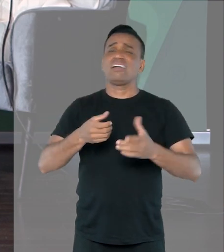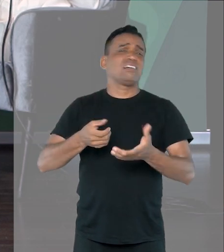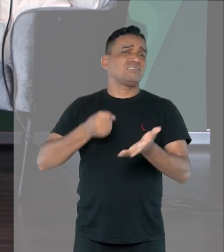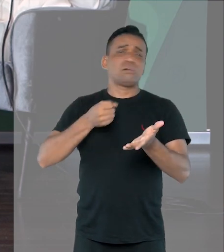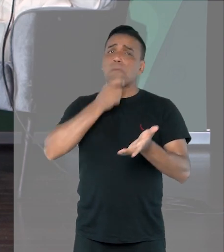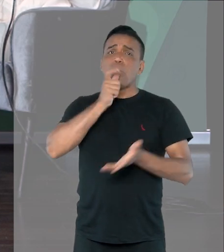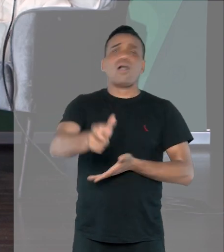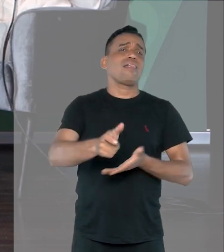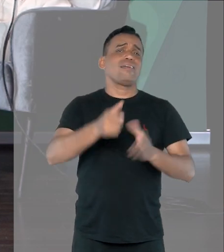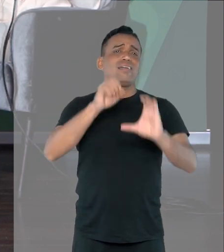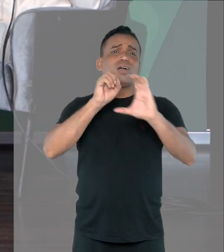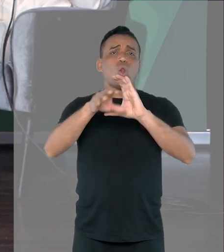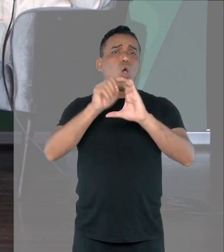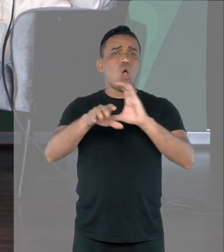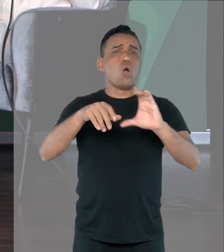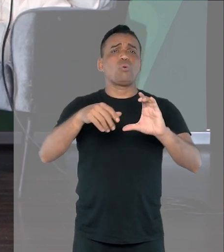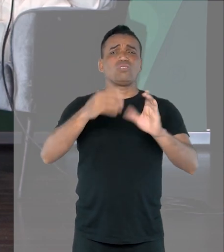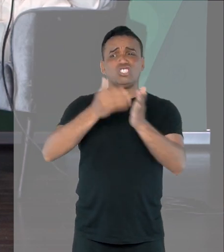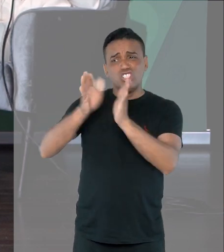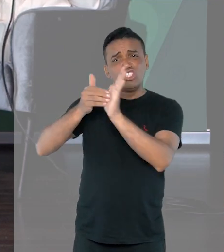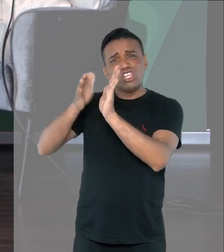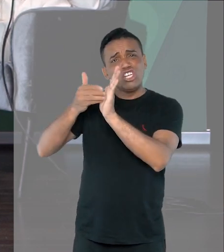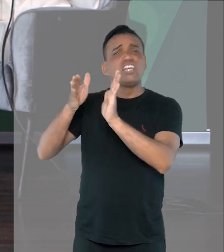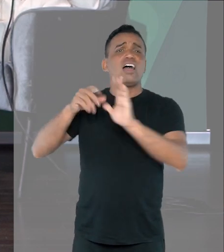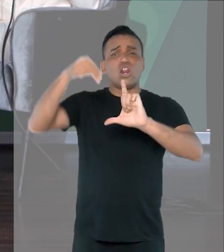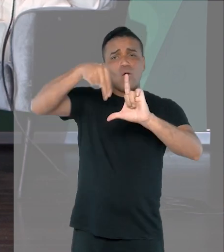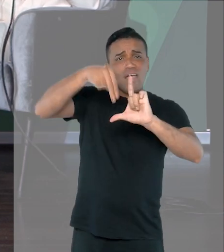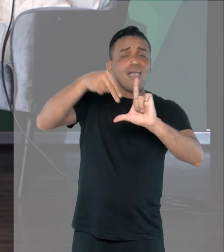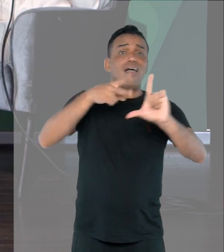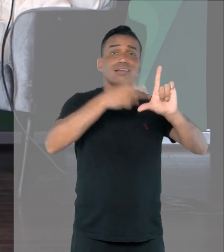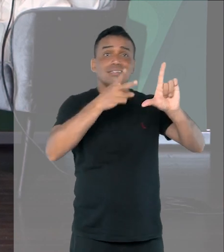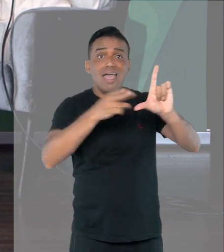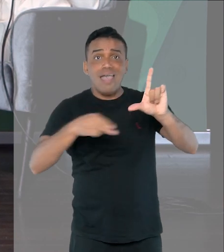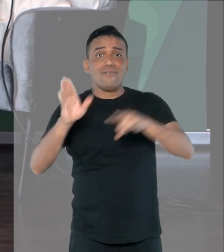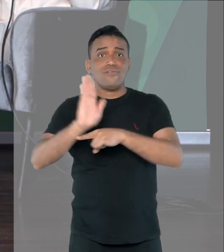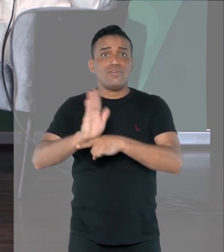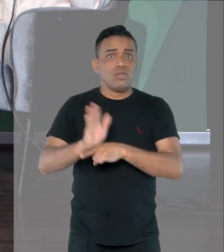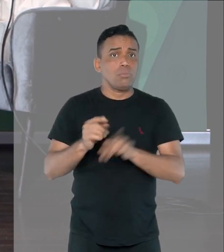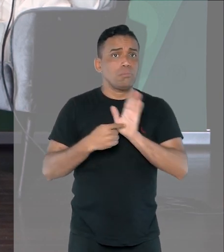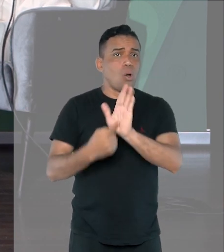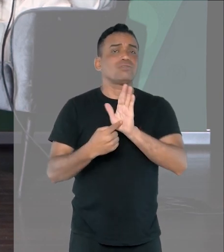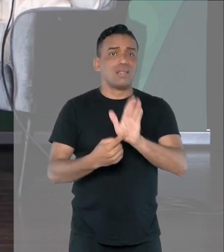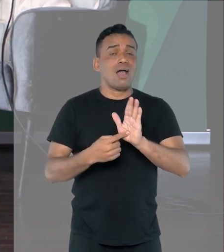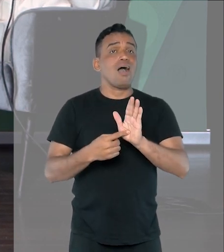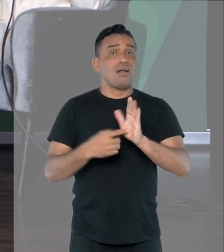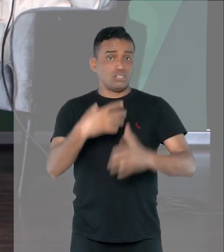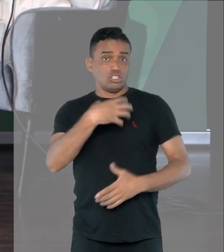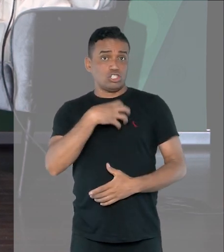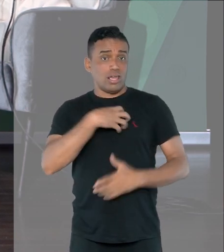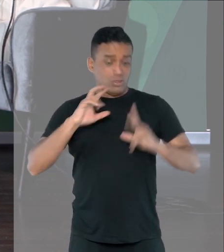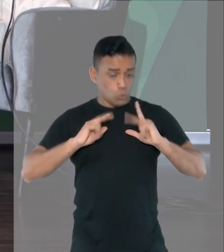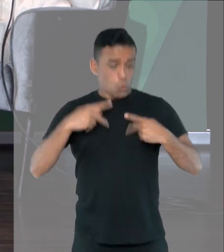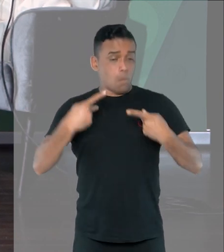novelas infectas, devia fazer série com esses filmes. Mostrar esse lado humano desse